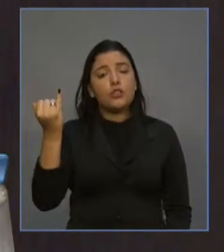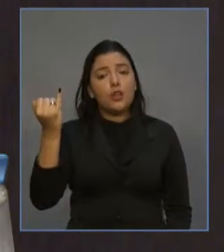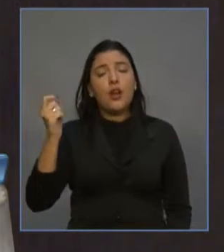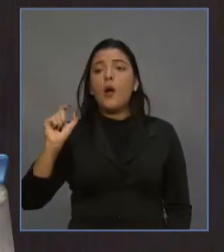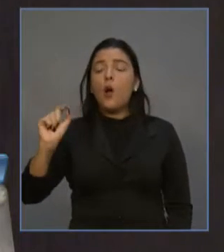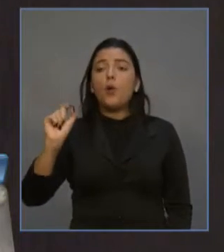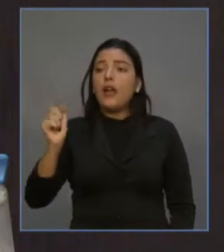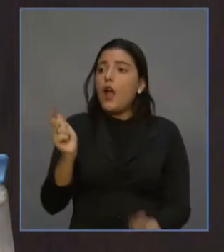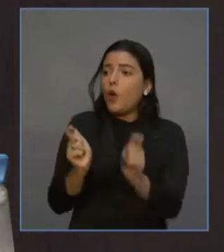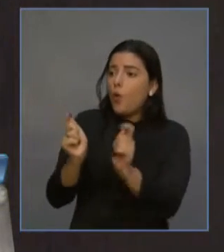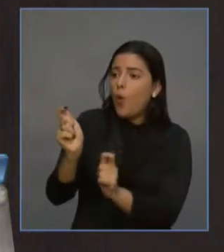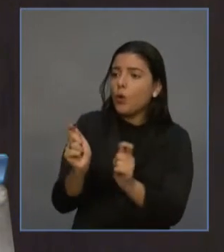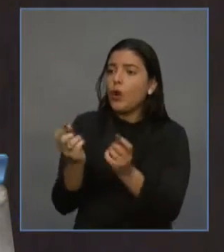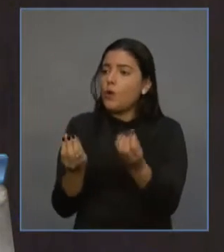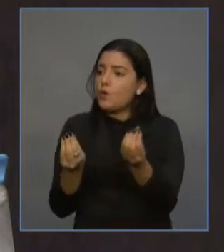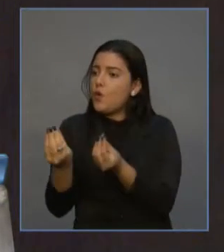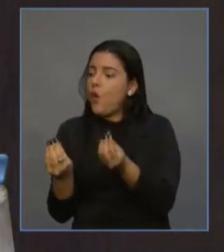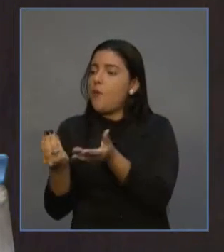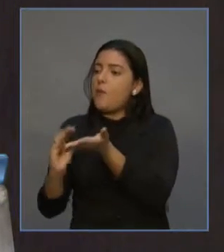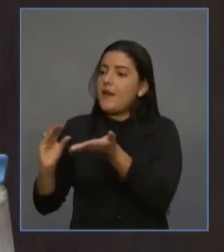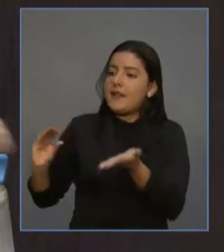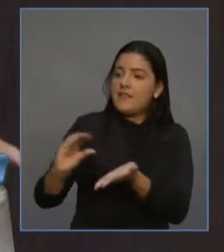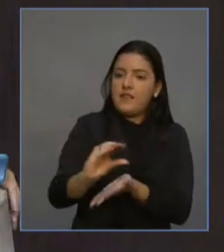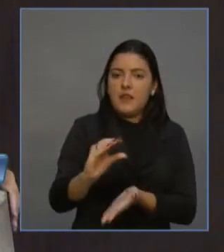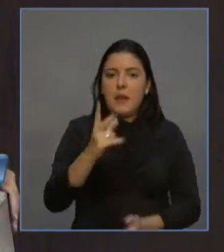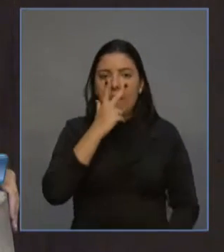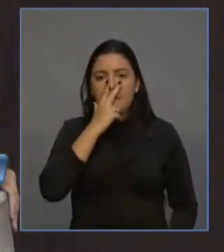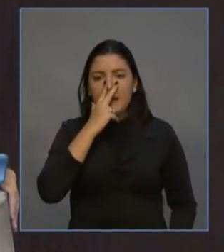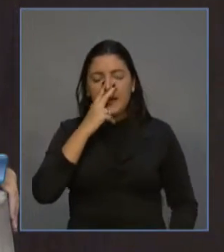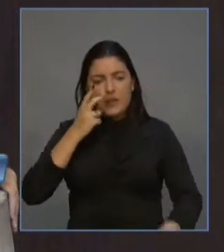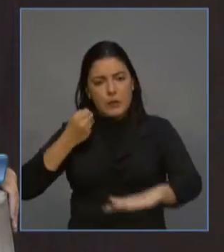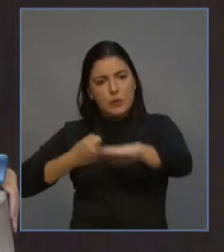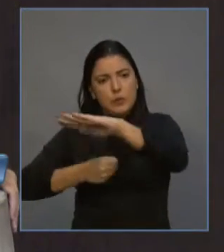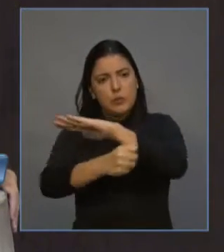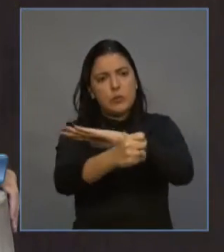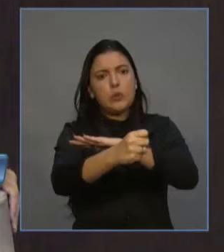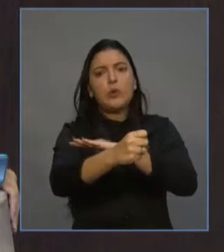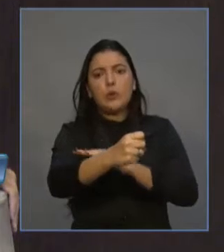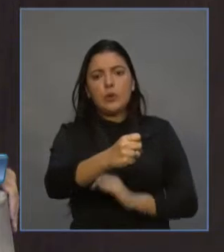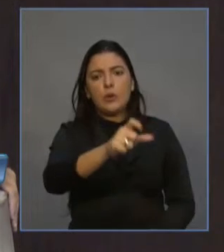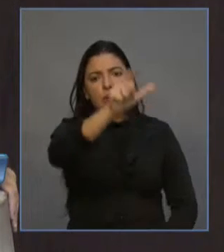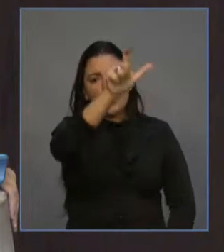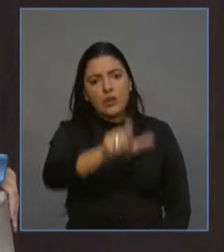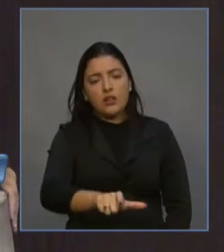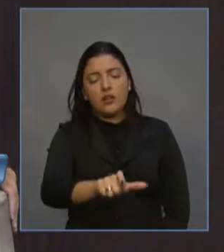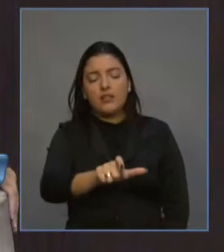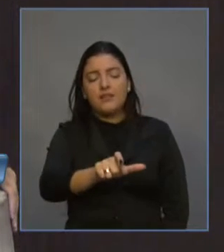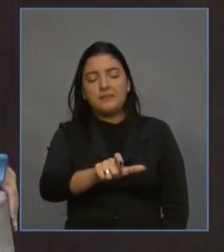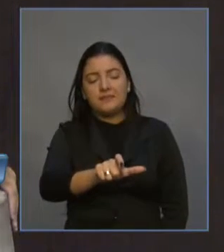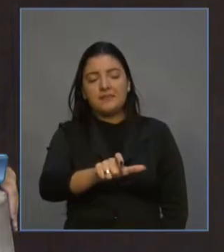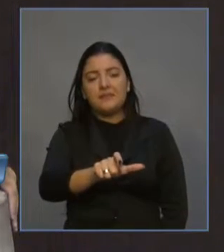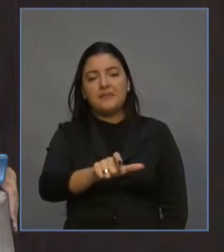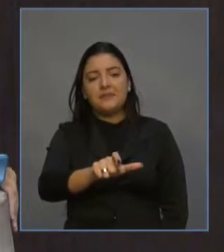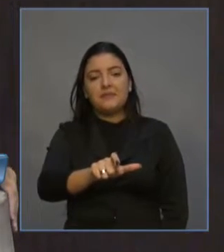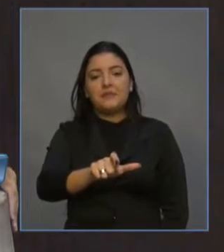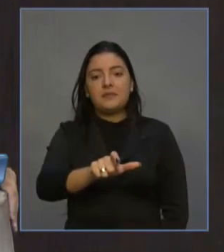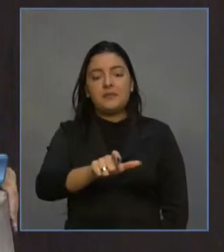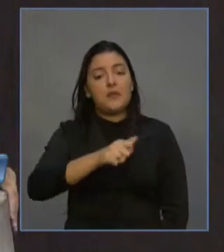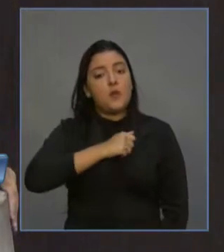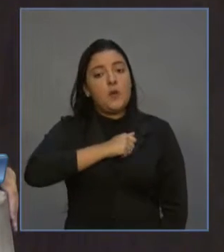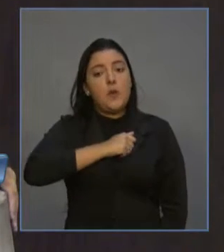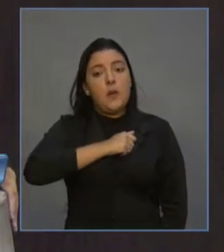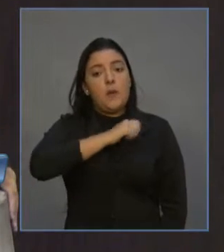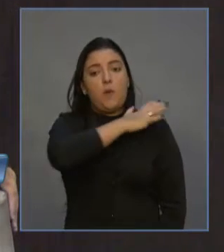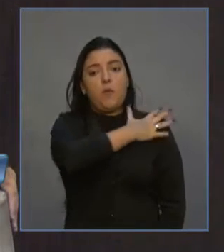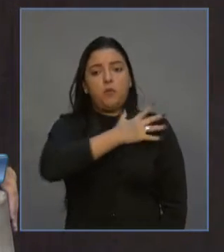capitais. E não é colocando o porta-voz-mor dos fundos